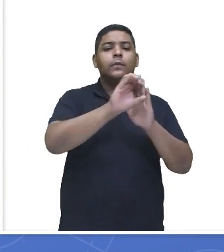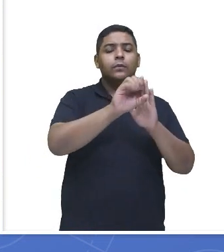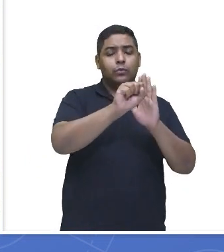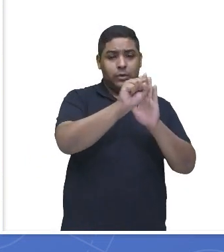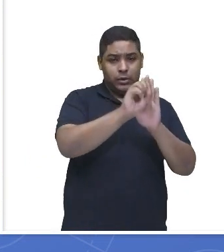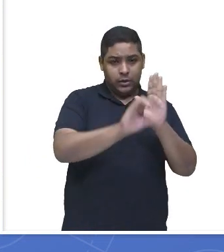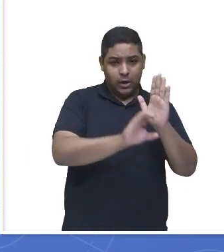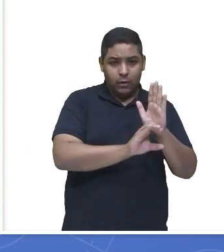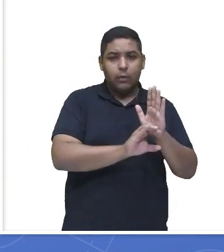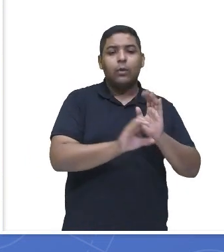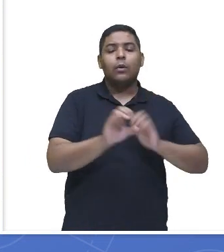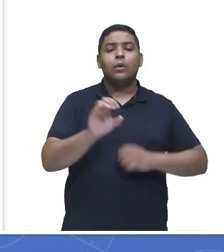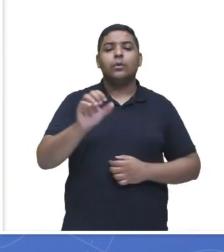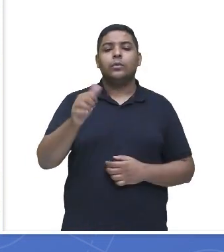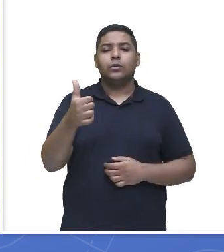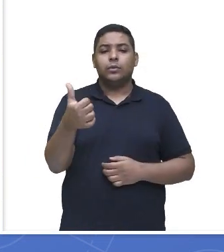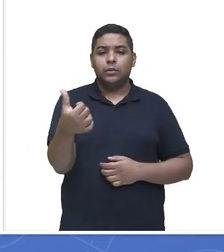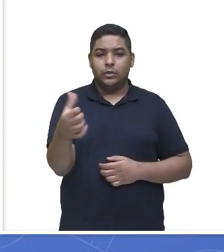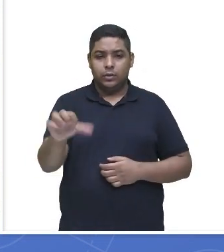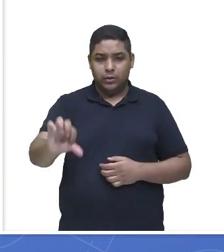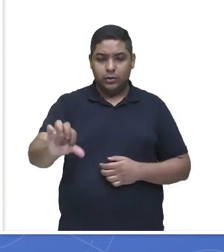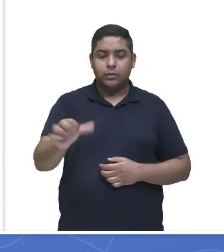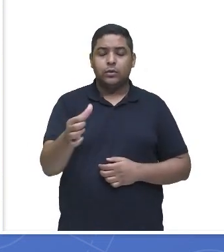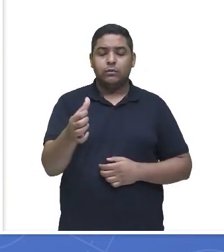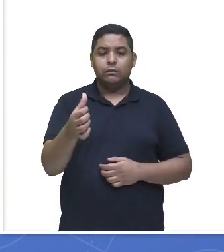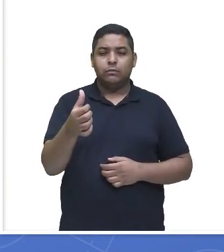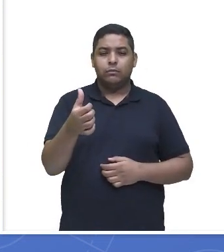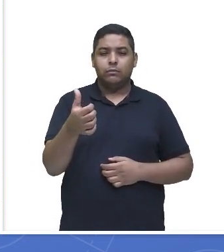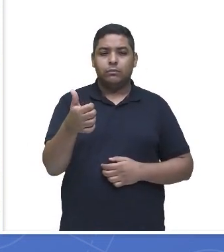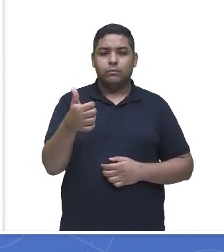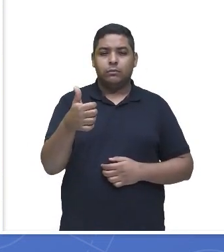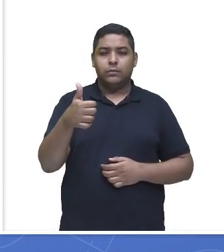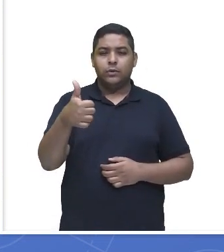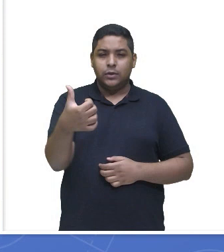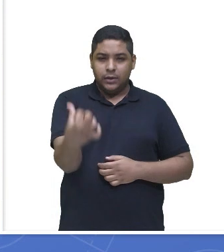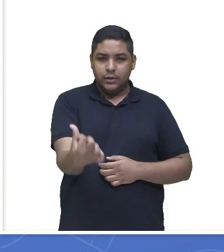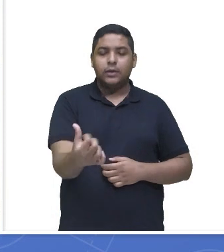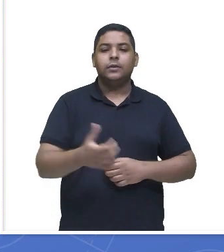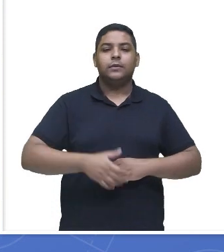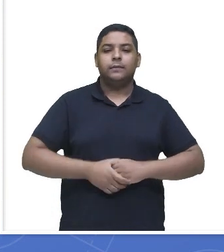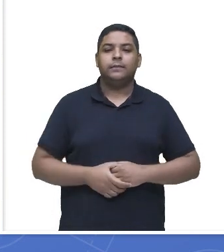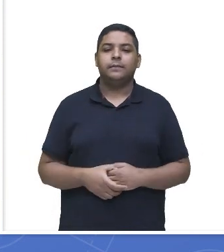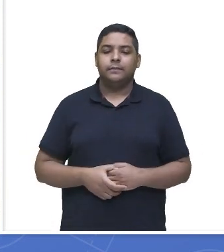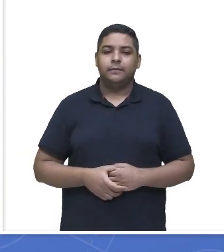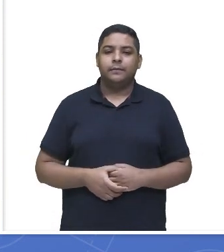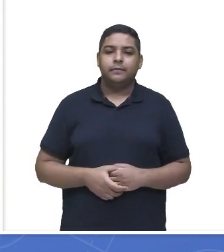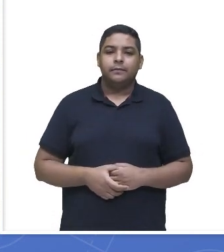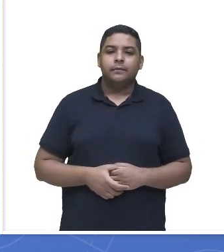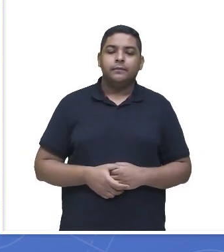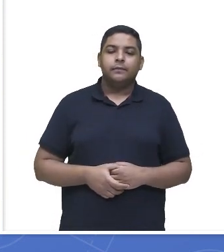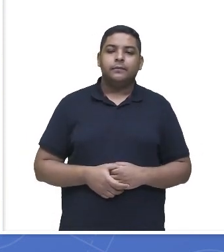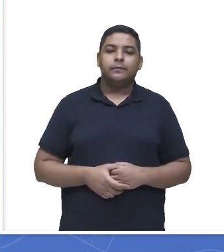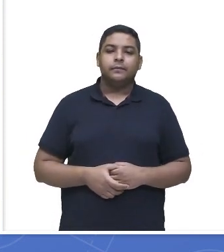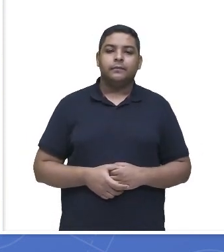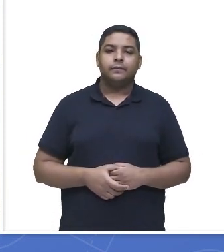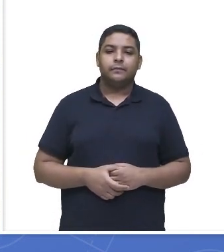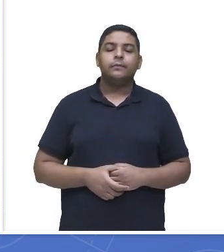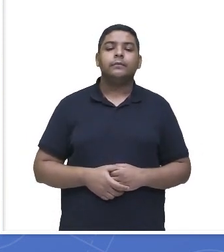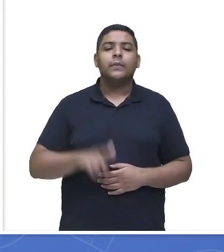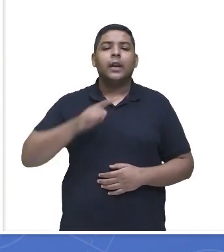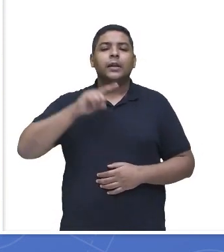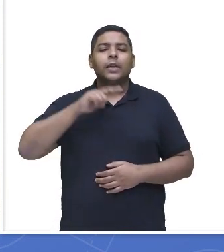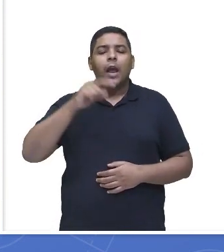justamente isso que vocês falaram aí para mim. É essa a ideia da filosofia moderna, aquele pensamento novo